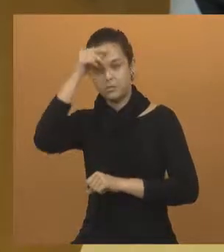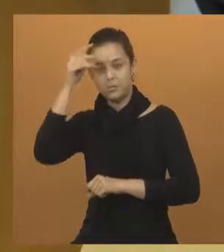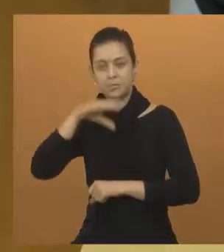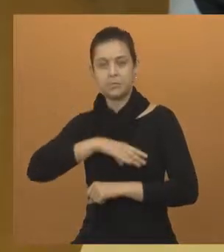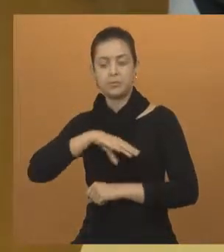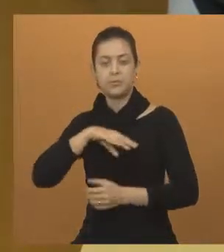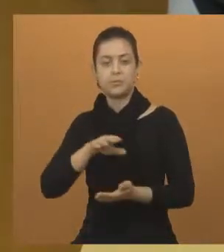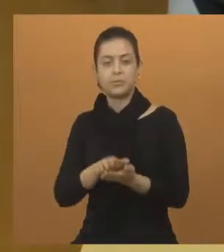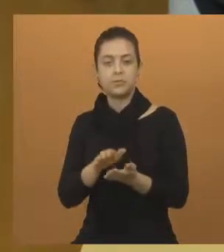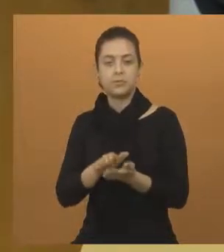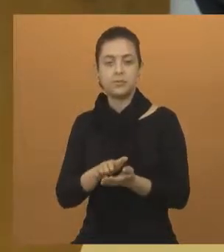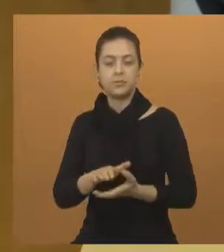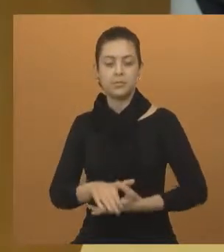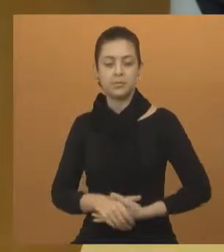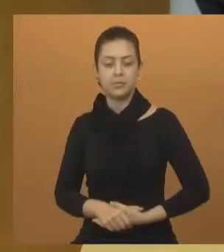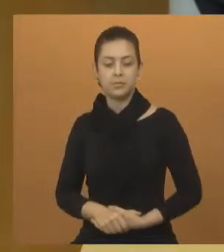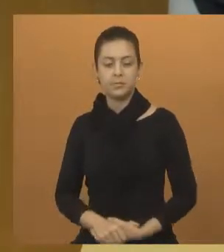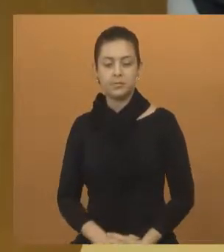município de Jacareí.